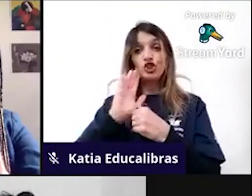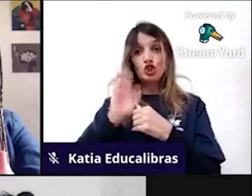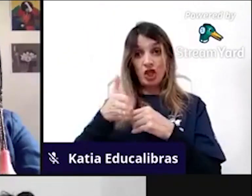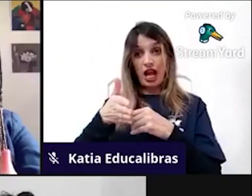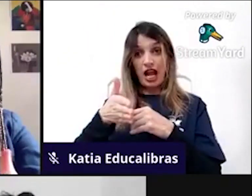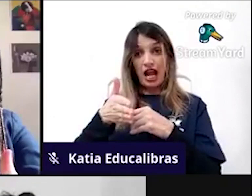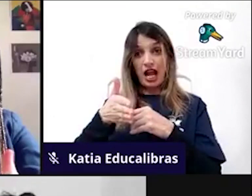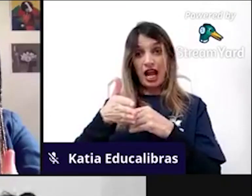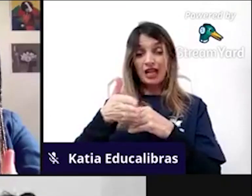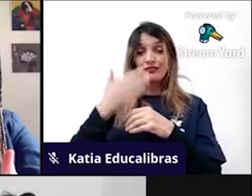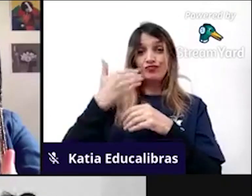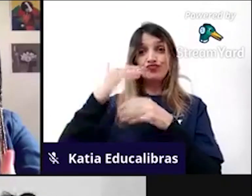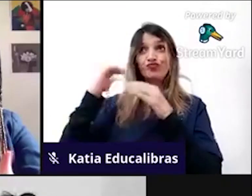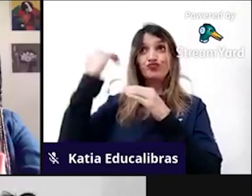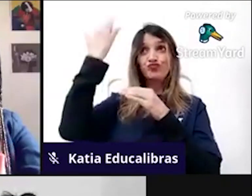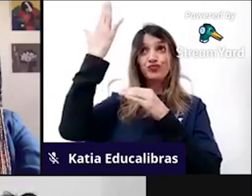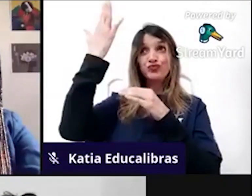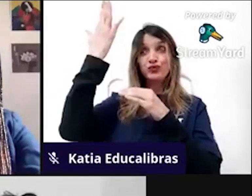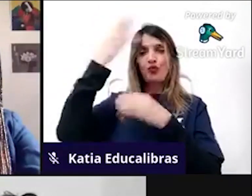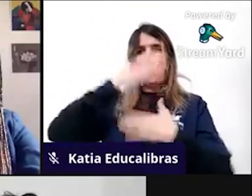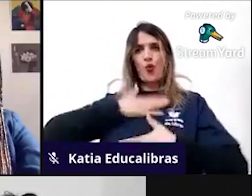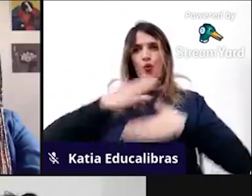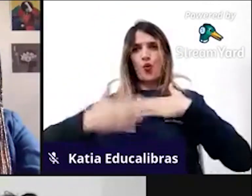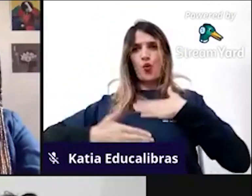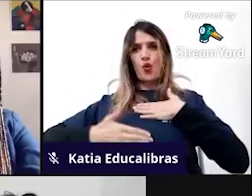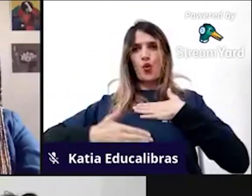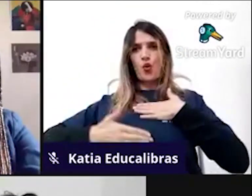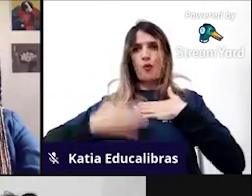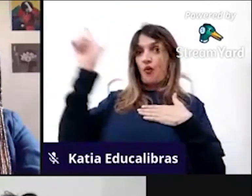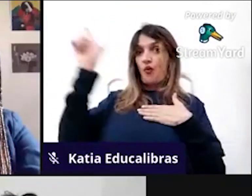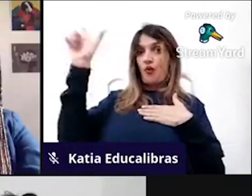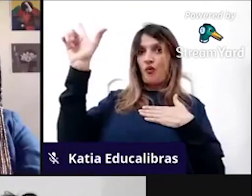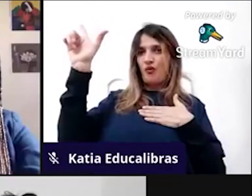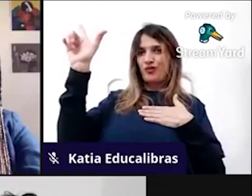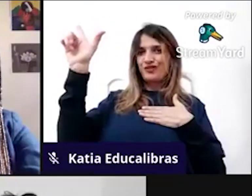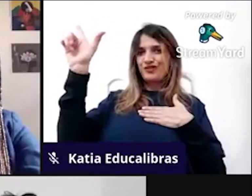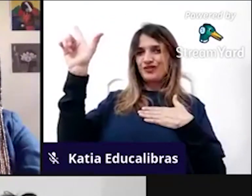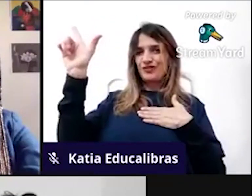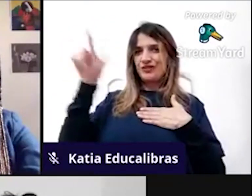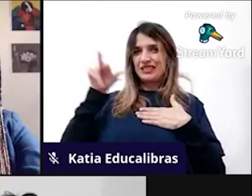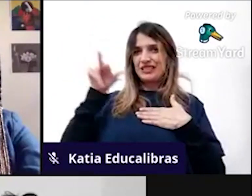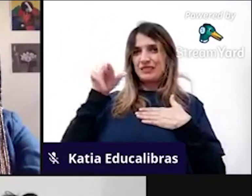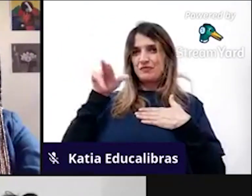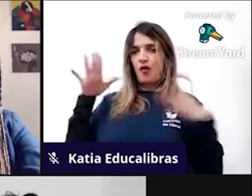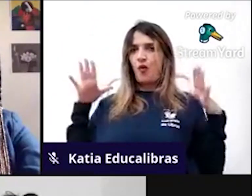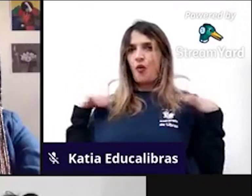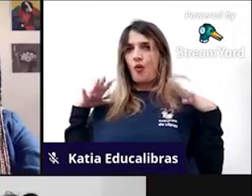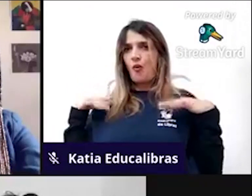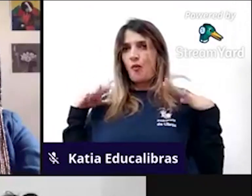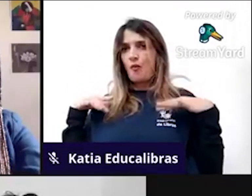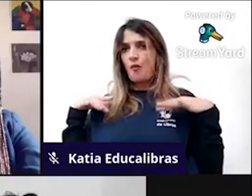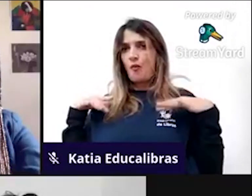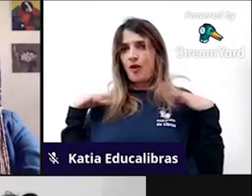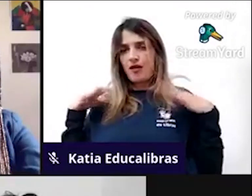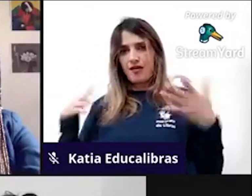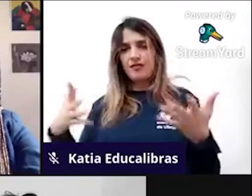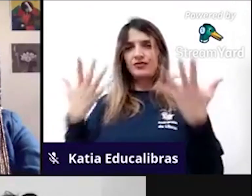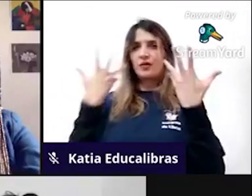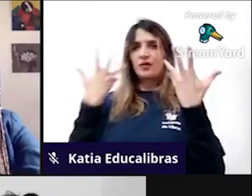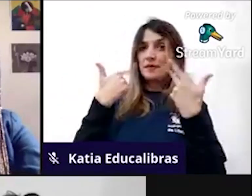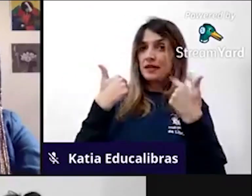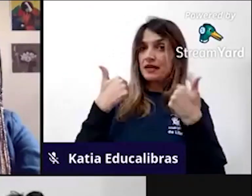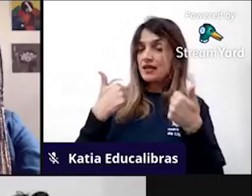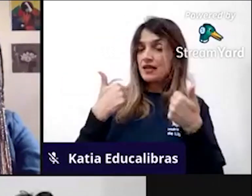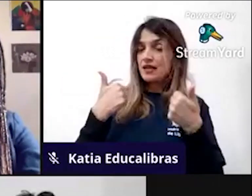corpo, habitando outro corpo, nossos irmãos pássaros, nossos irmãos animais, nossos irmãos